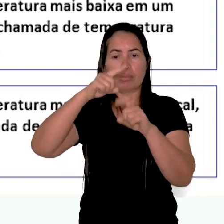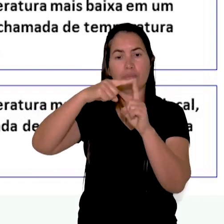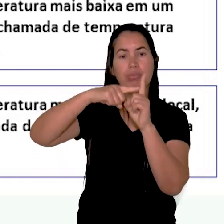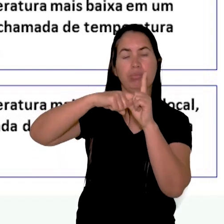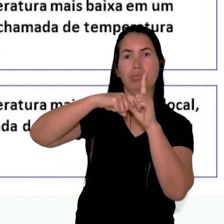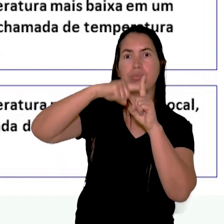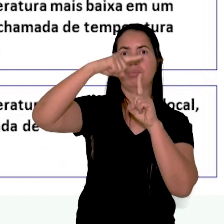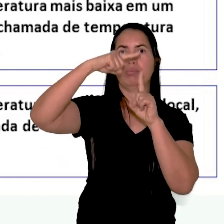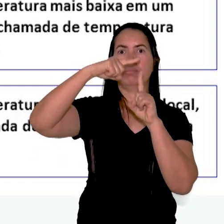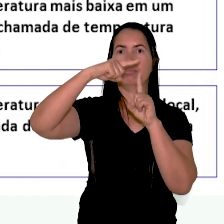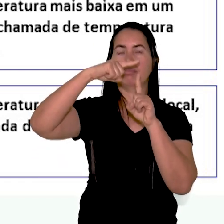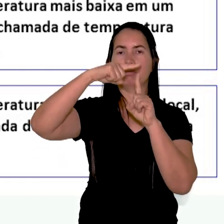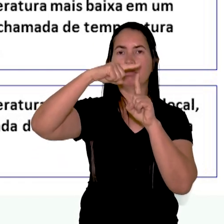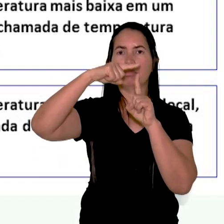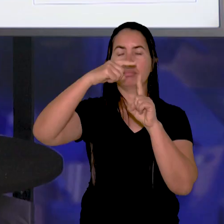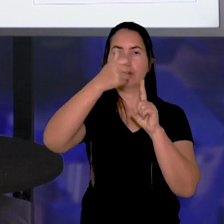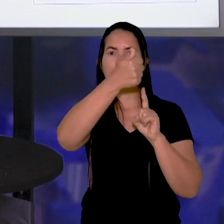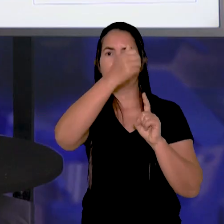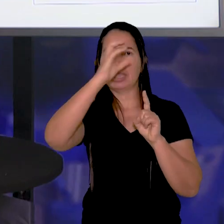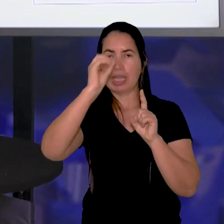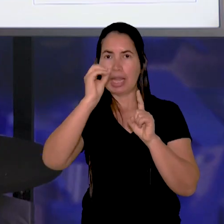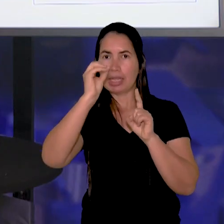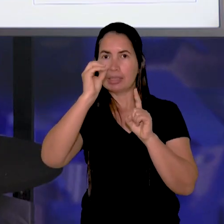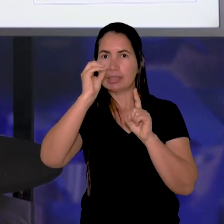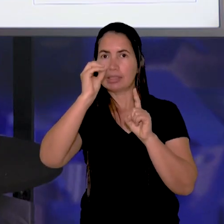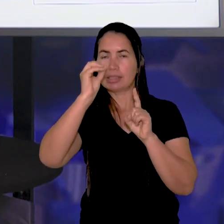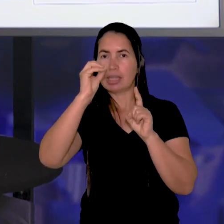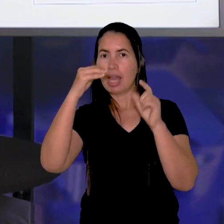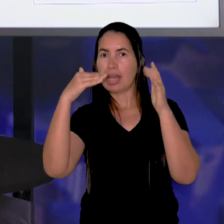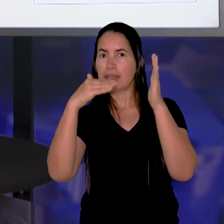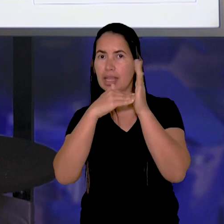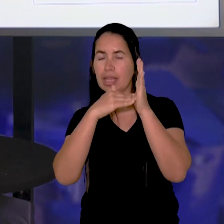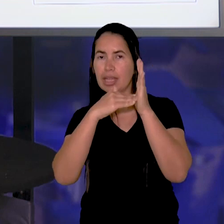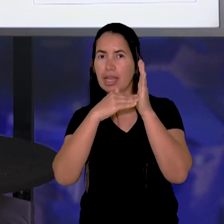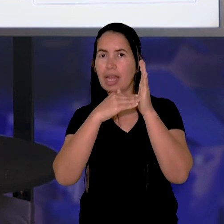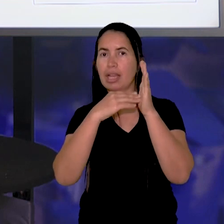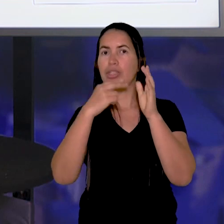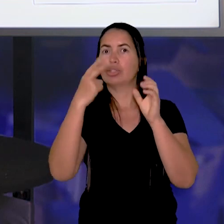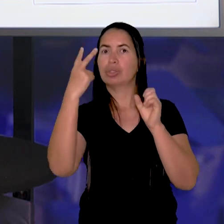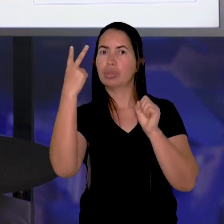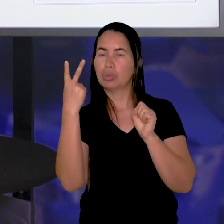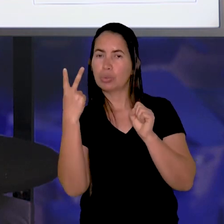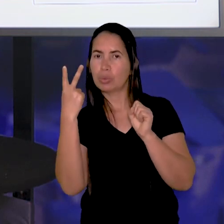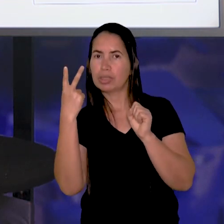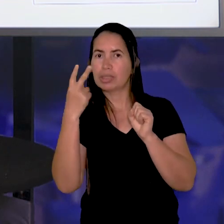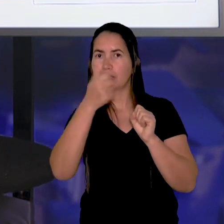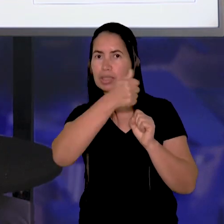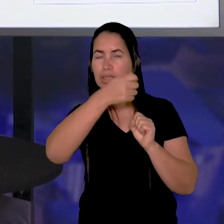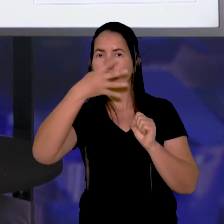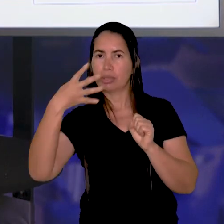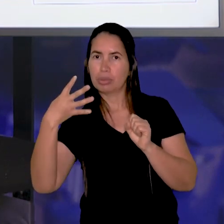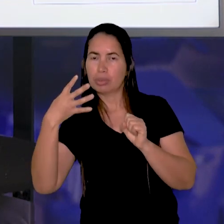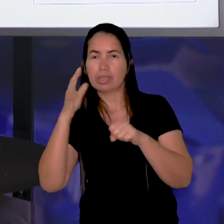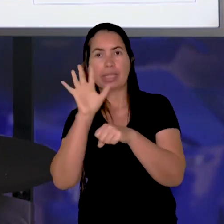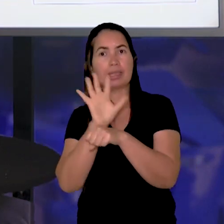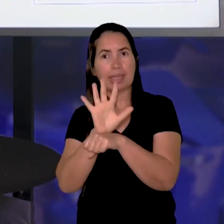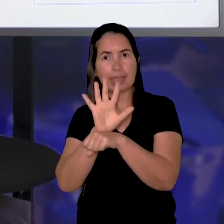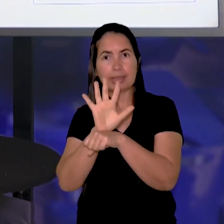aumentou? 10 horas até as 2 horas, às 14 horas da